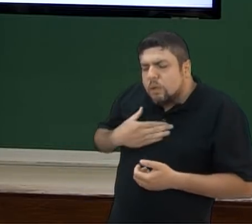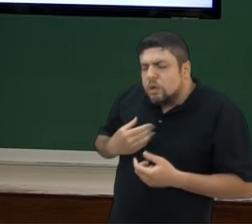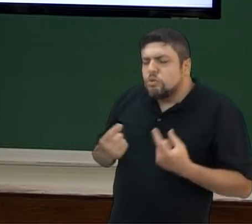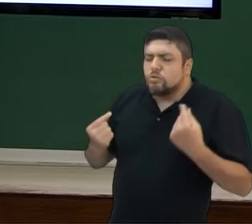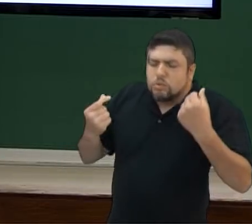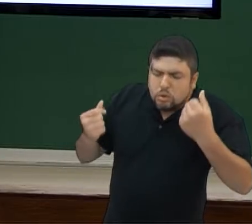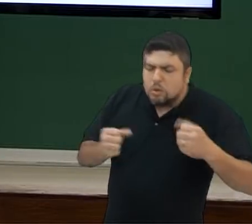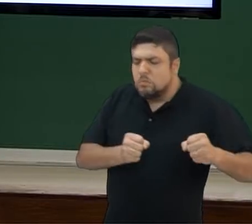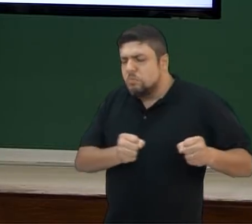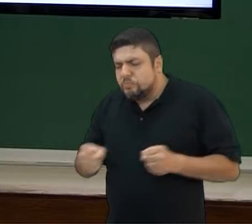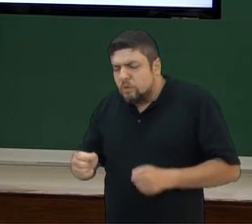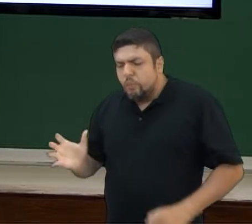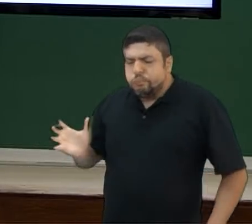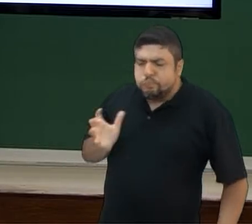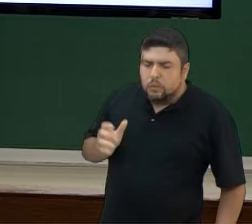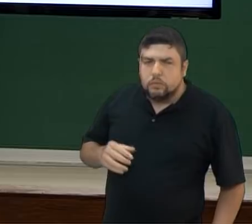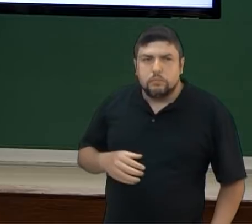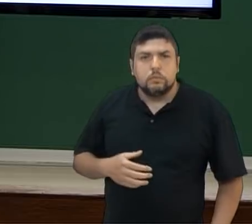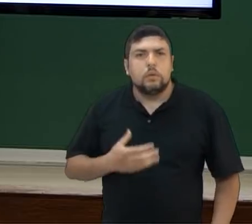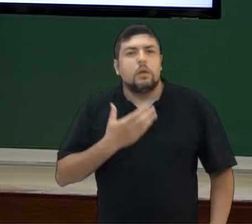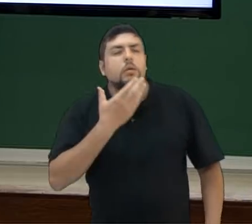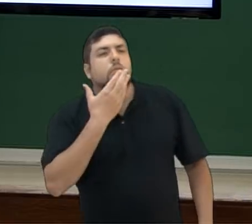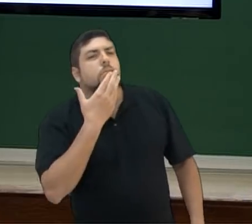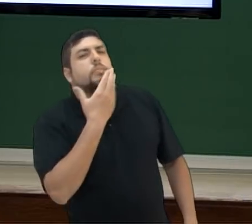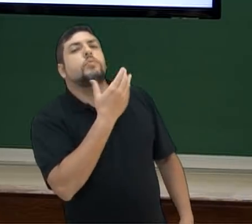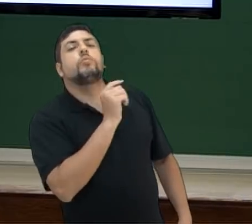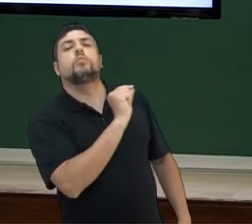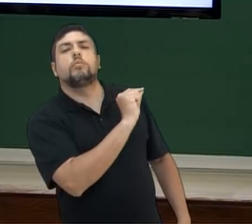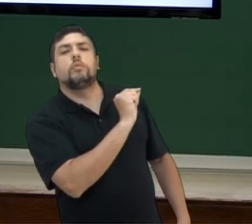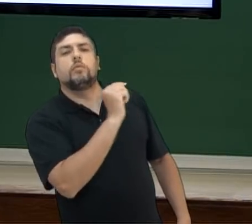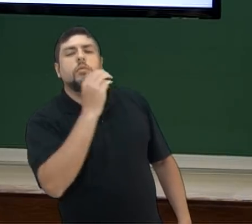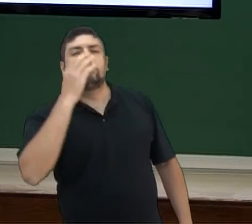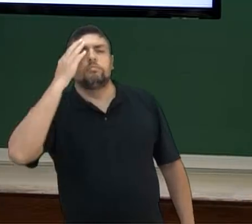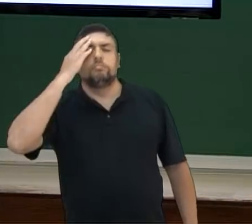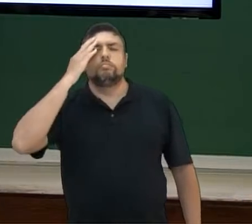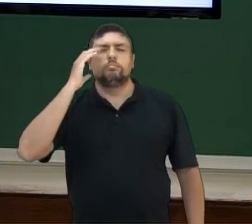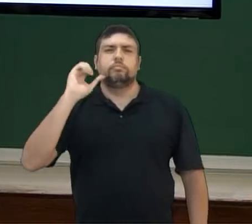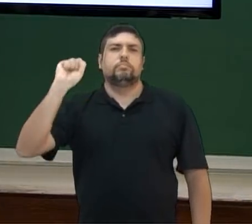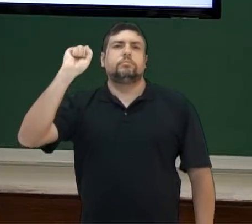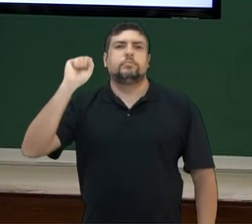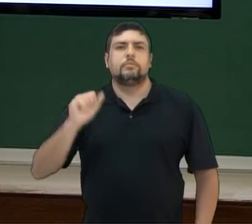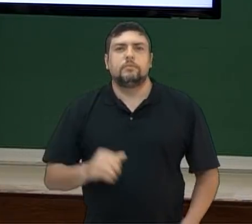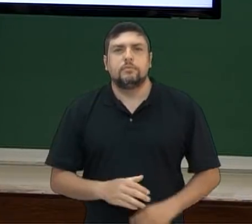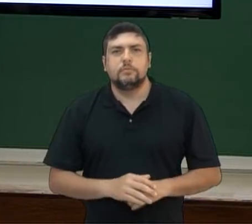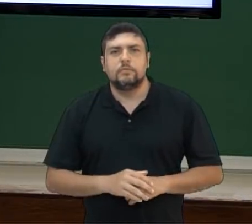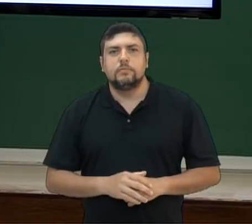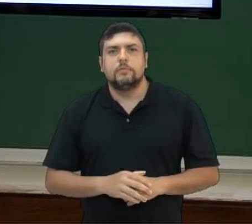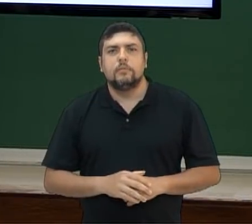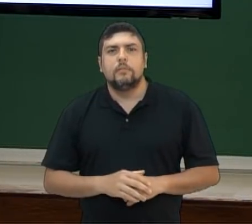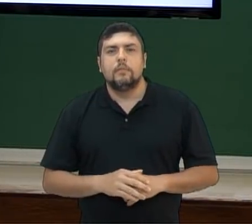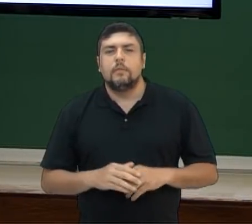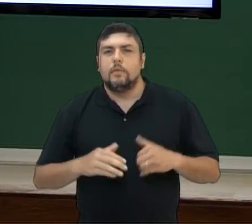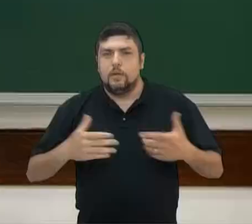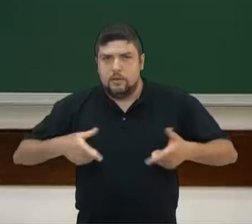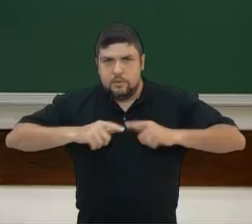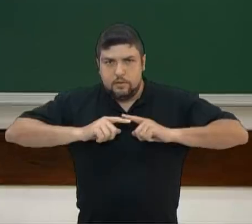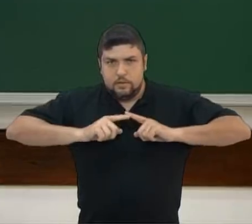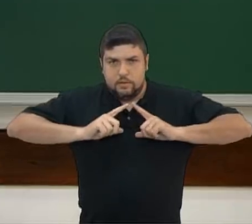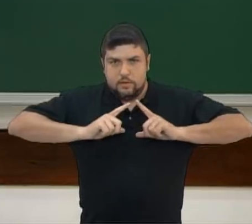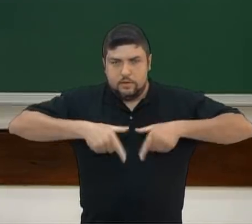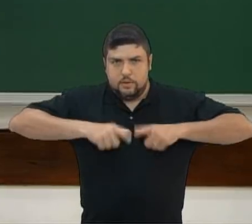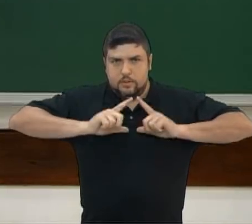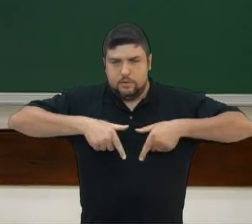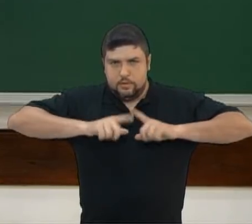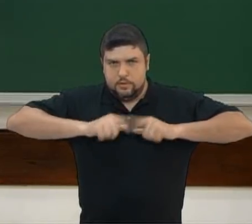dinheiro, poder, ele pediu sabedoria. Bom, se falamos da estrela de Davi, agora nós vamos falar